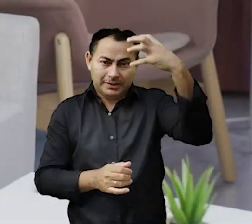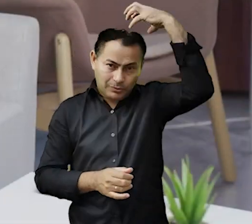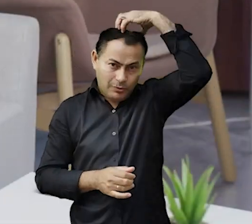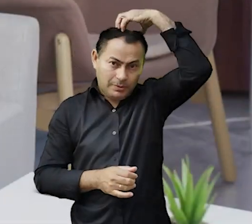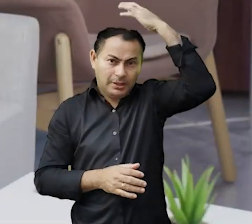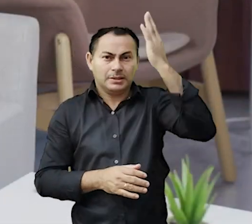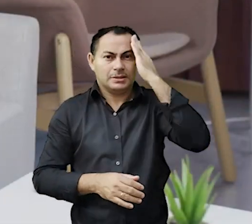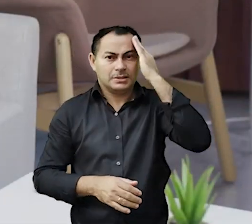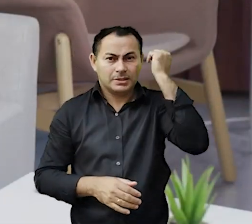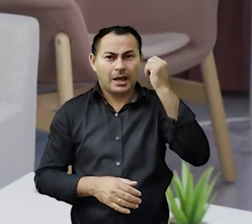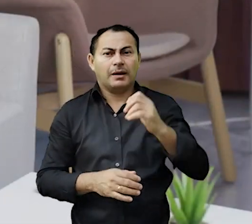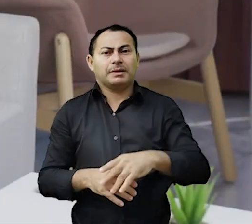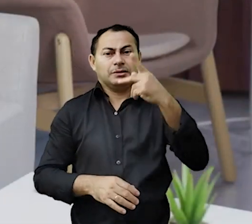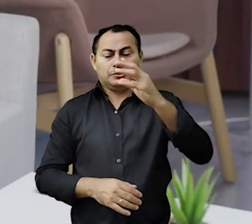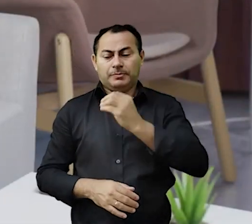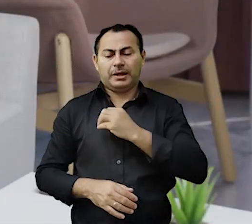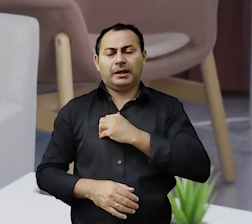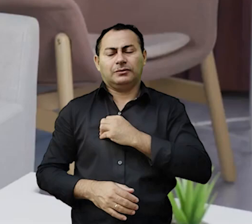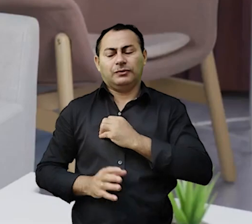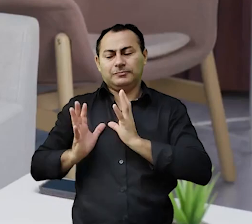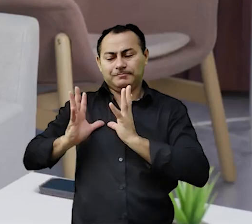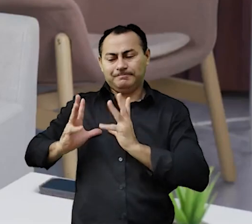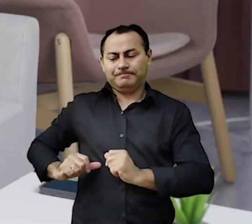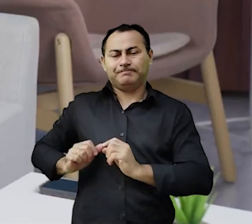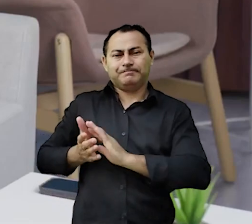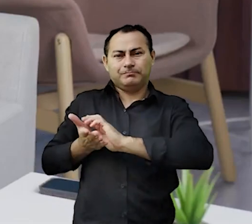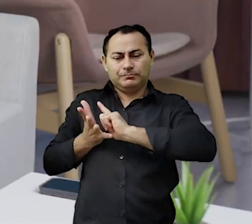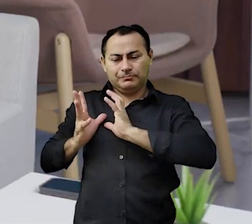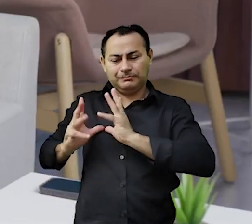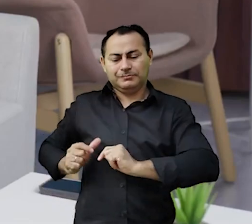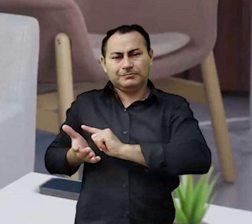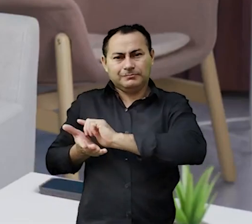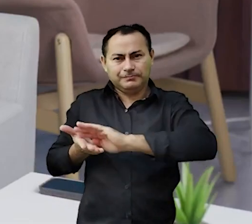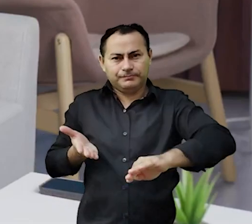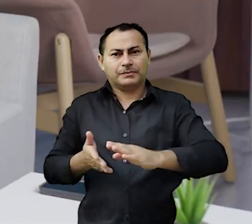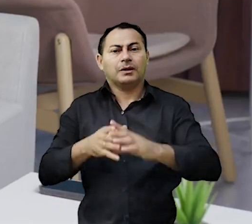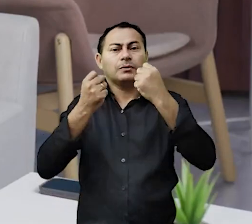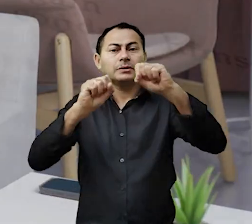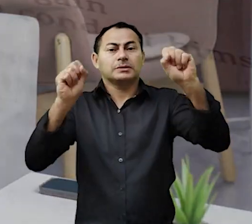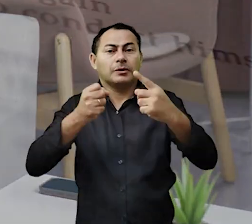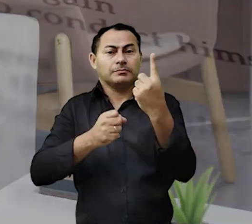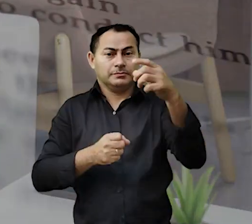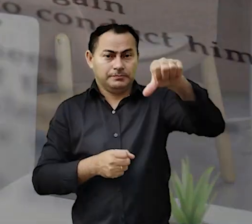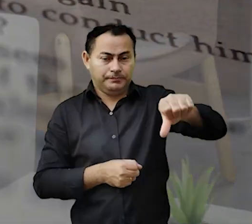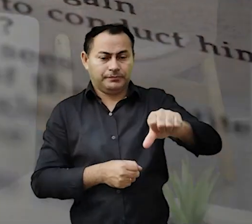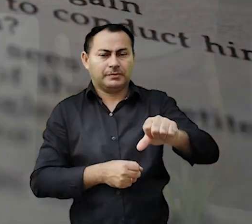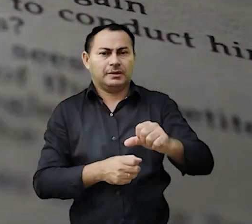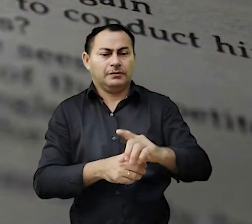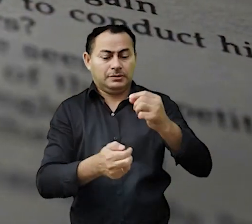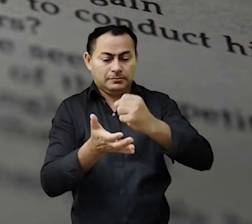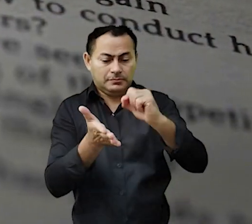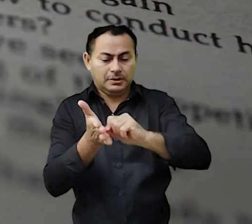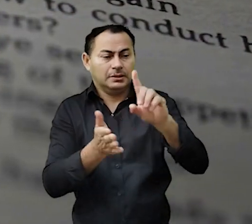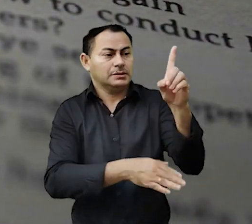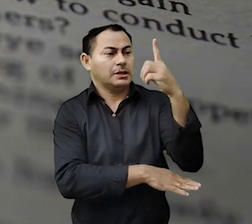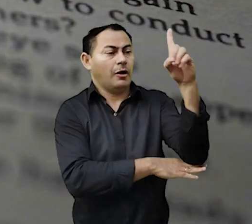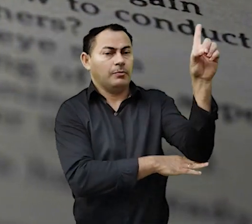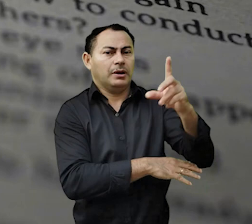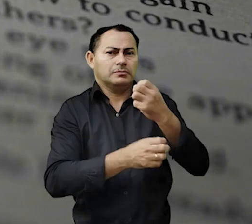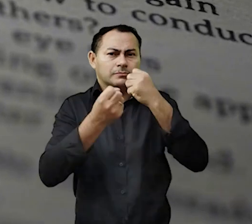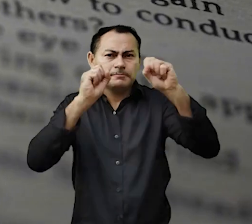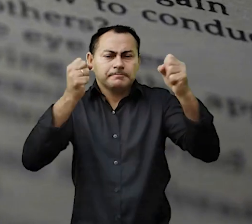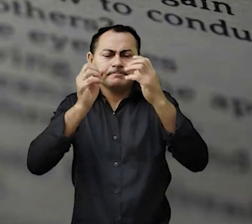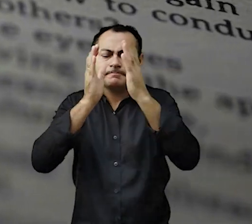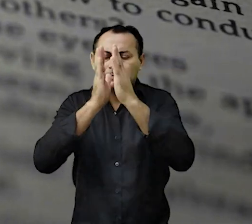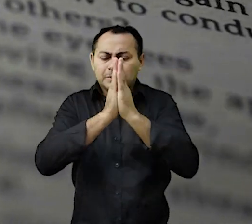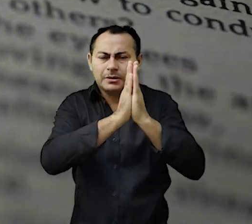que seus pecados foram perdoados. O Salmo 19 também foi escrito por Davi, é outro lindo